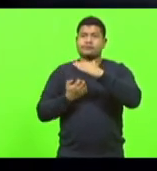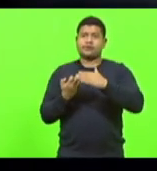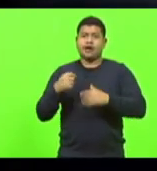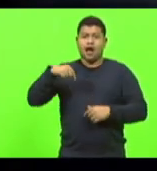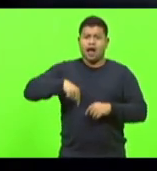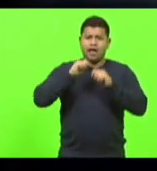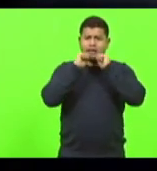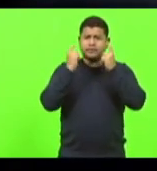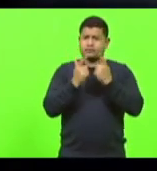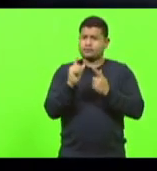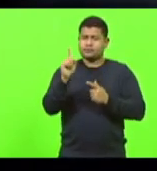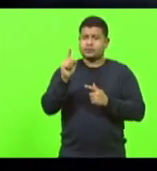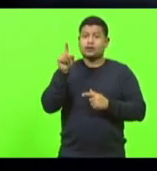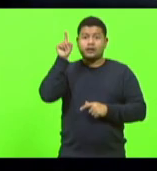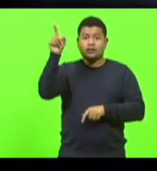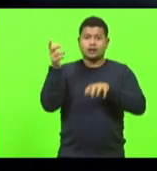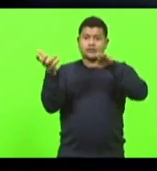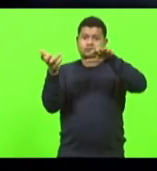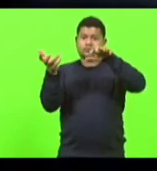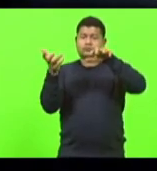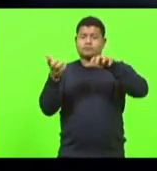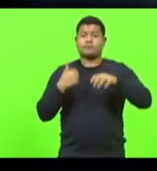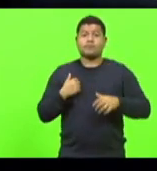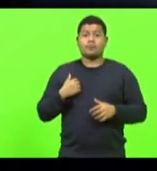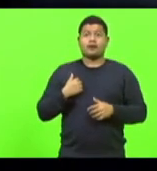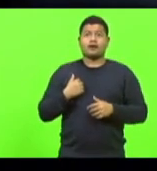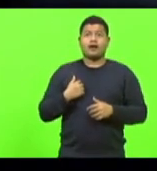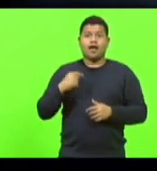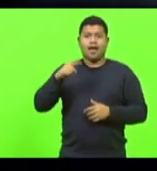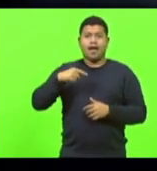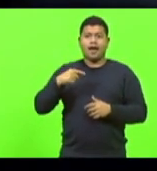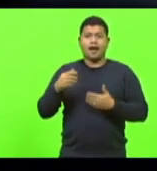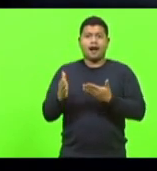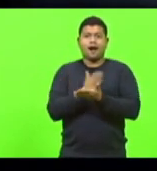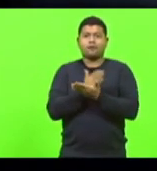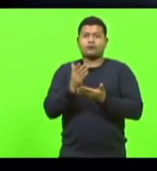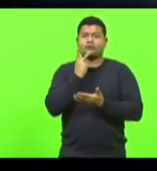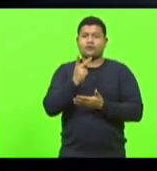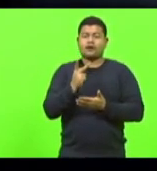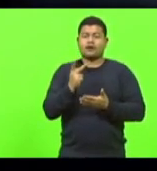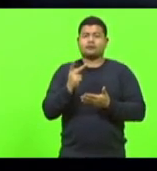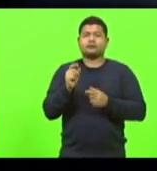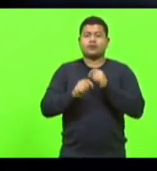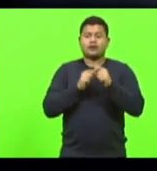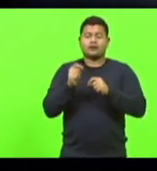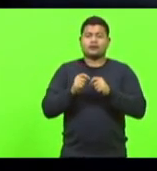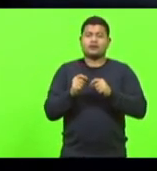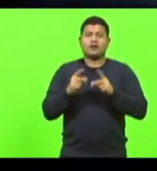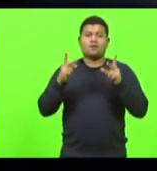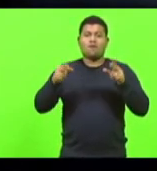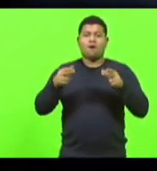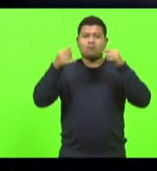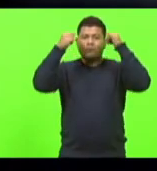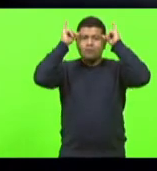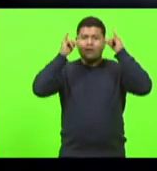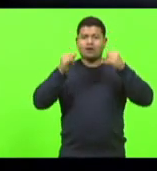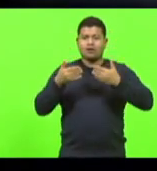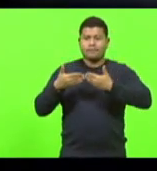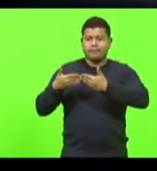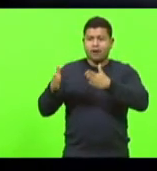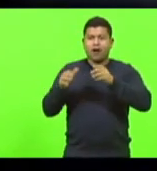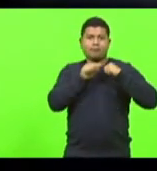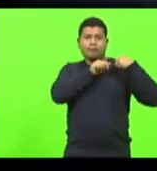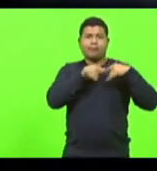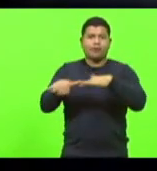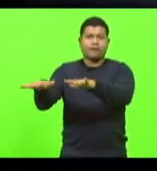mas lá pelo congresso nacional a famosa Porteira que abre vai a boiada toda então nós estamos falando aqui de